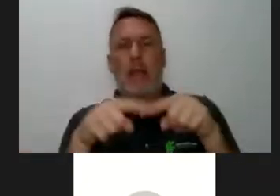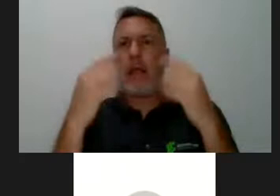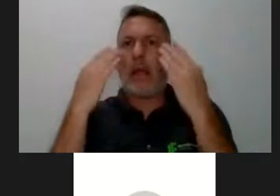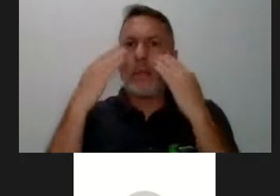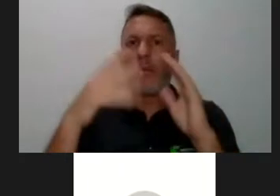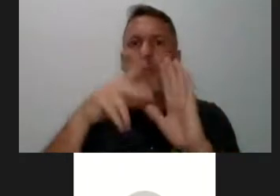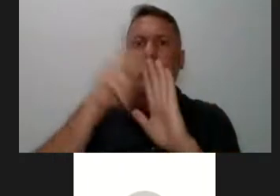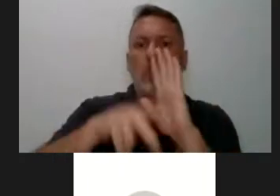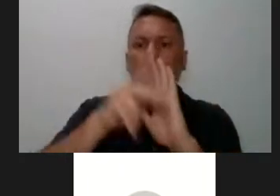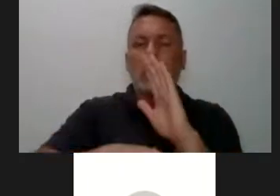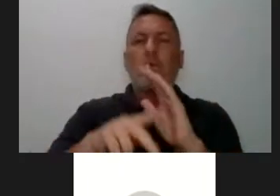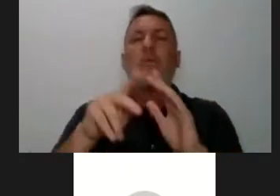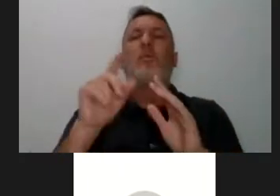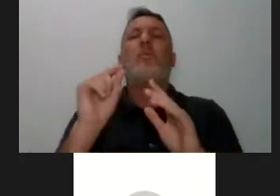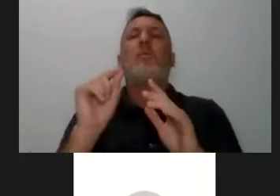projeto ficassem